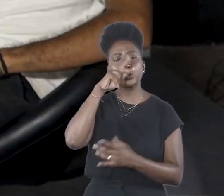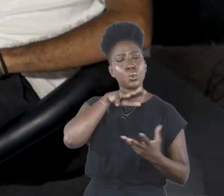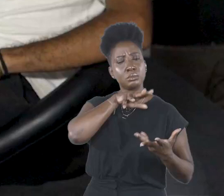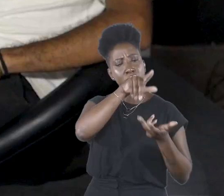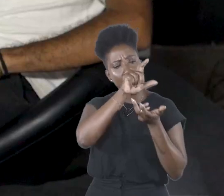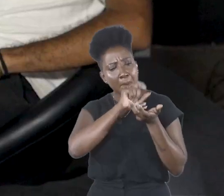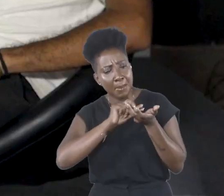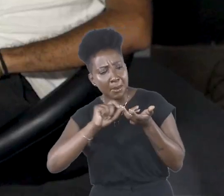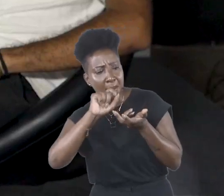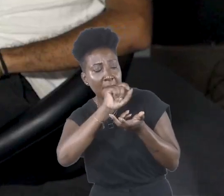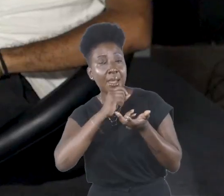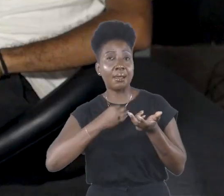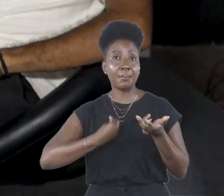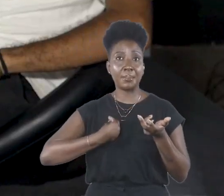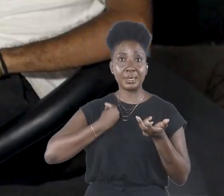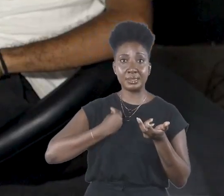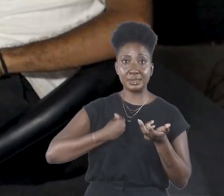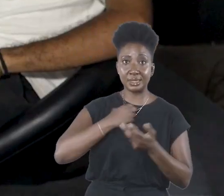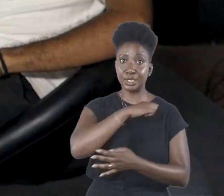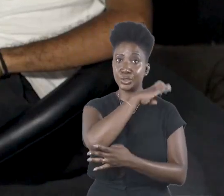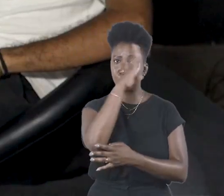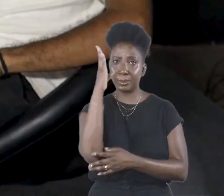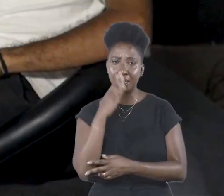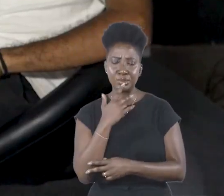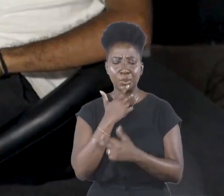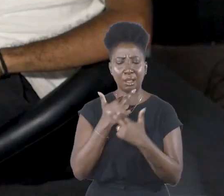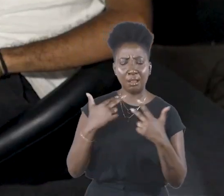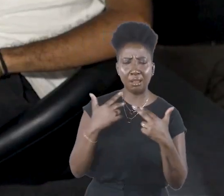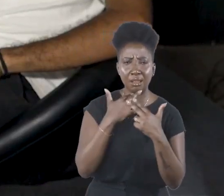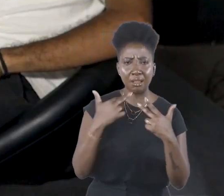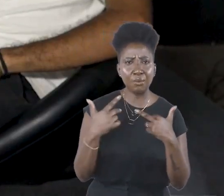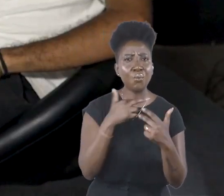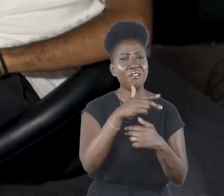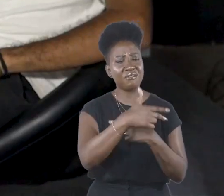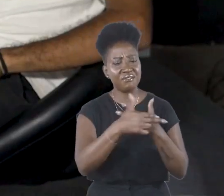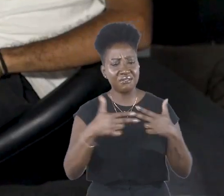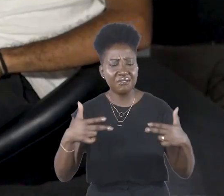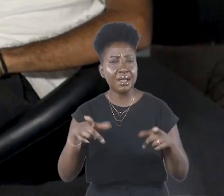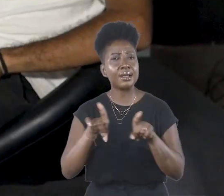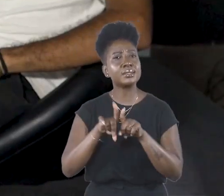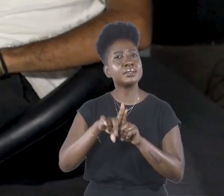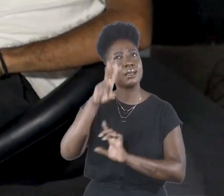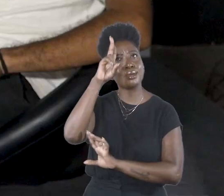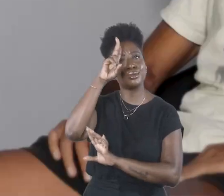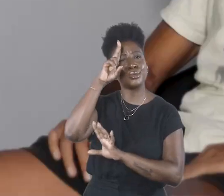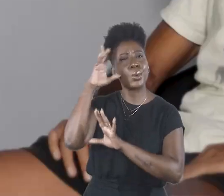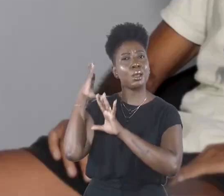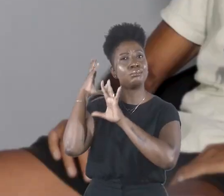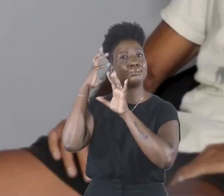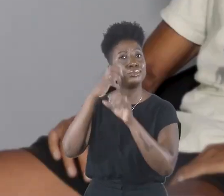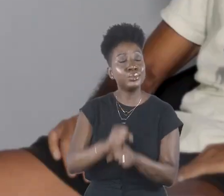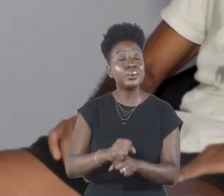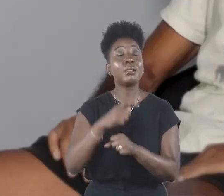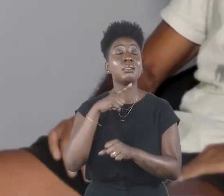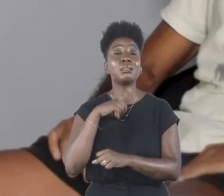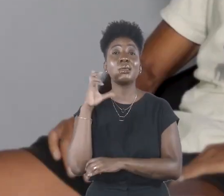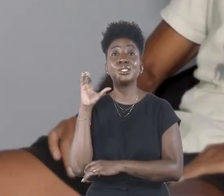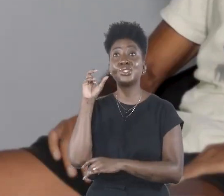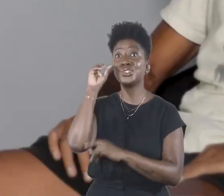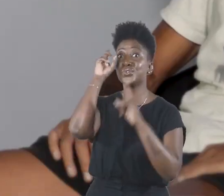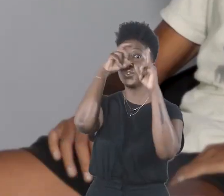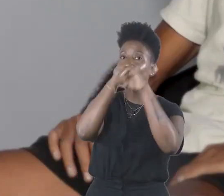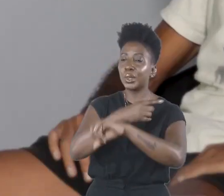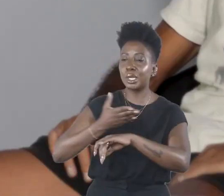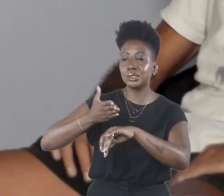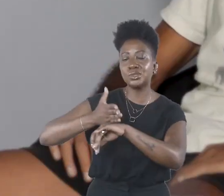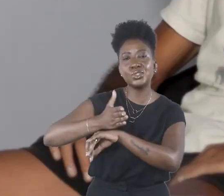pessoas do mundo todo presentes no Brasil, que falavam diversos idiomas, que traziam diversas bagagens e que tinham dificuldade de se inserir no